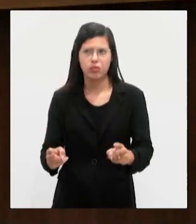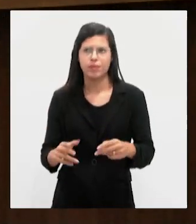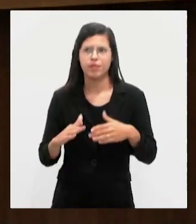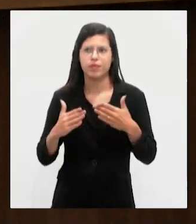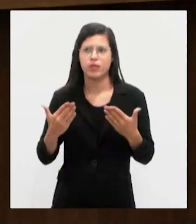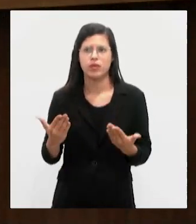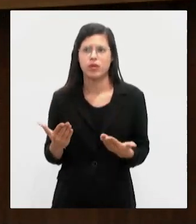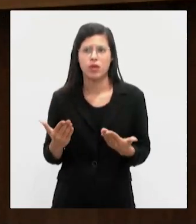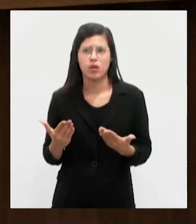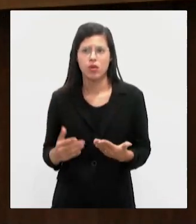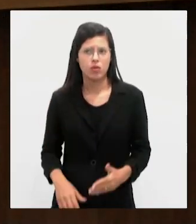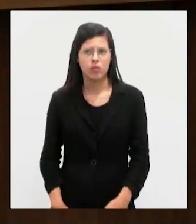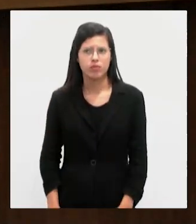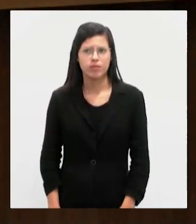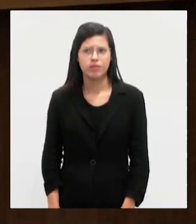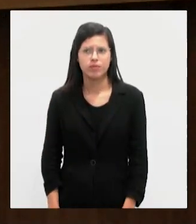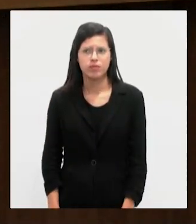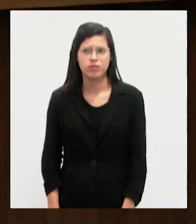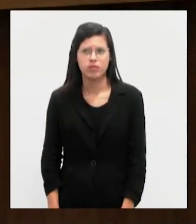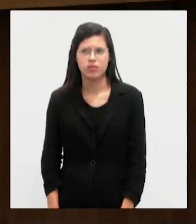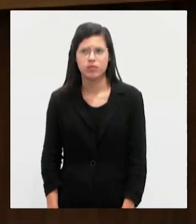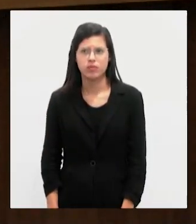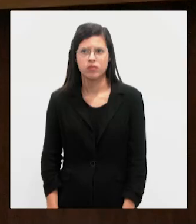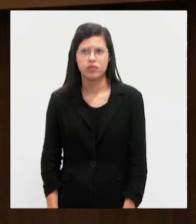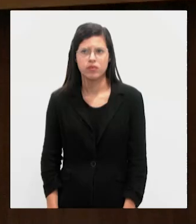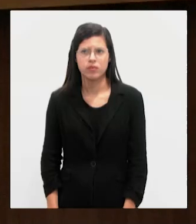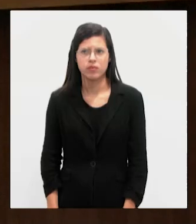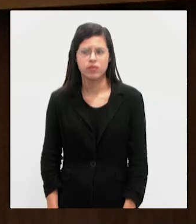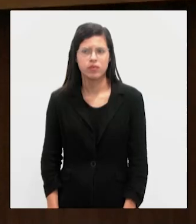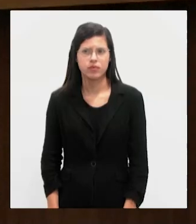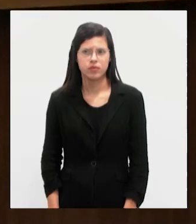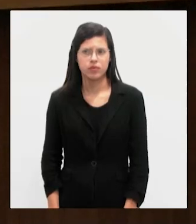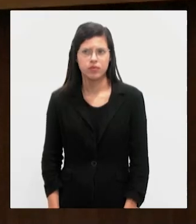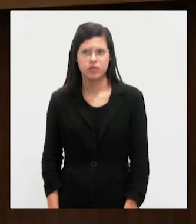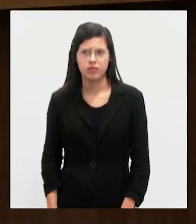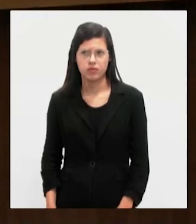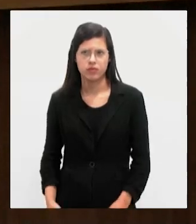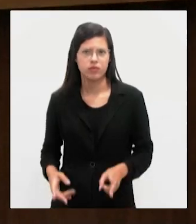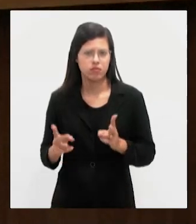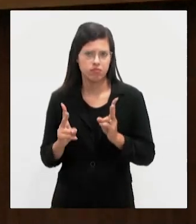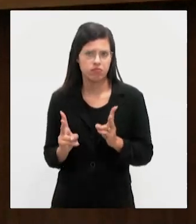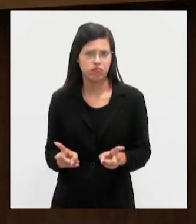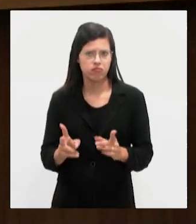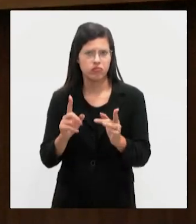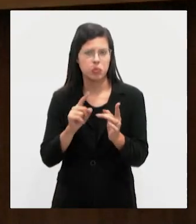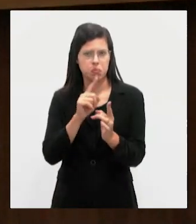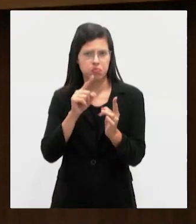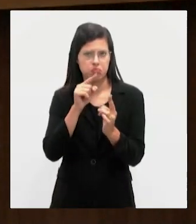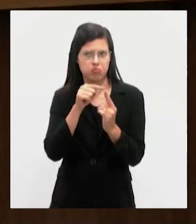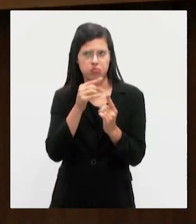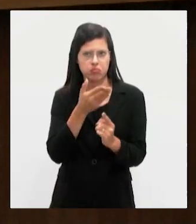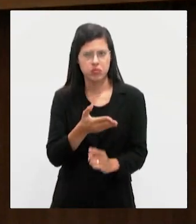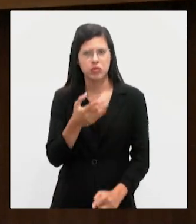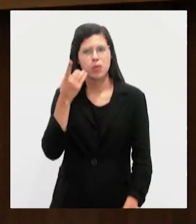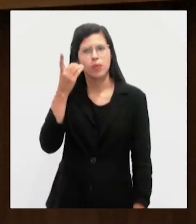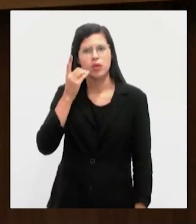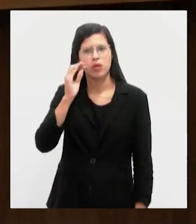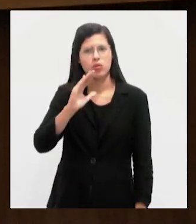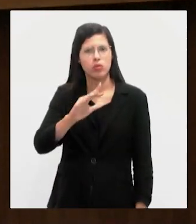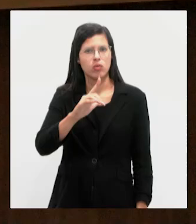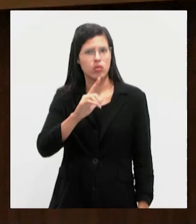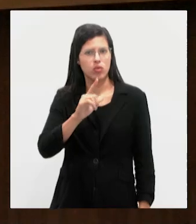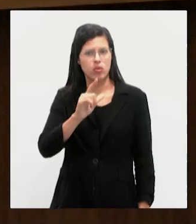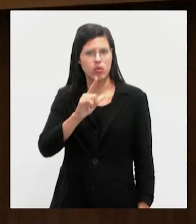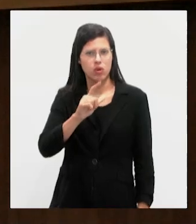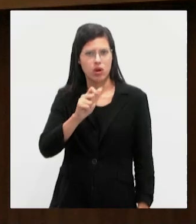Então, mantendo o espírito que pretende o deputado Cláudio Caiado, a CCJ fez emendas deputado